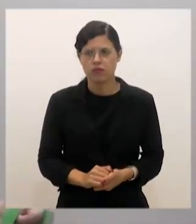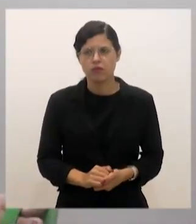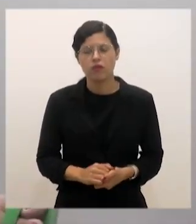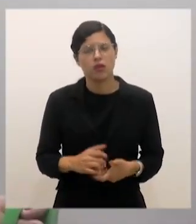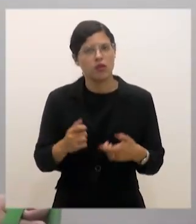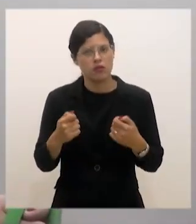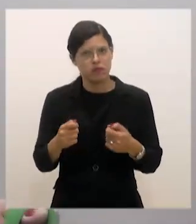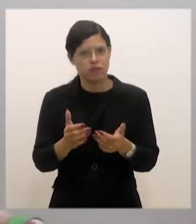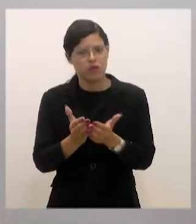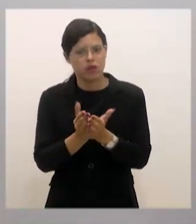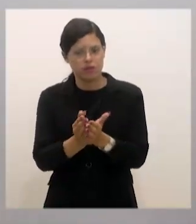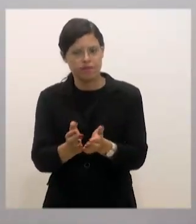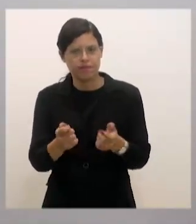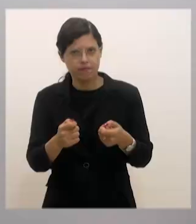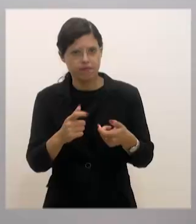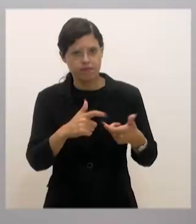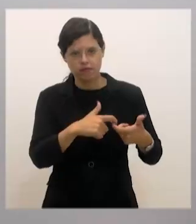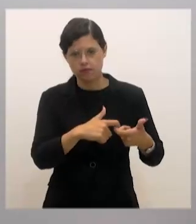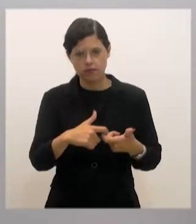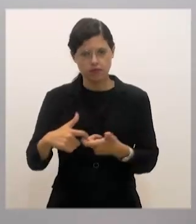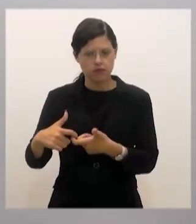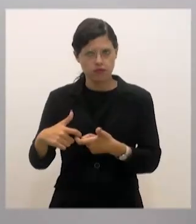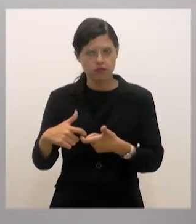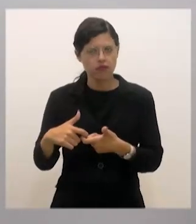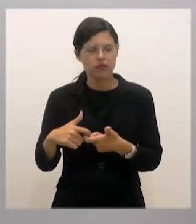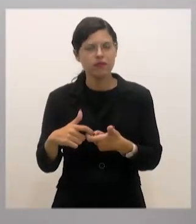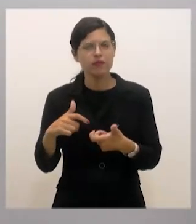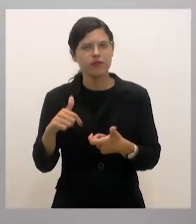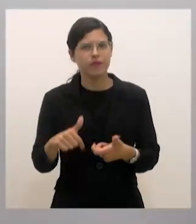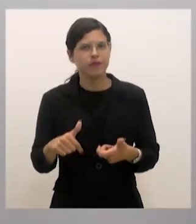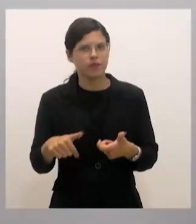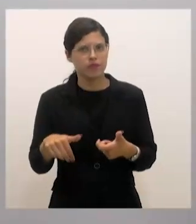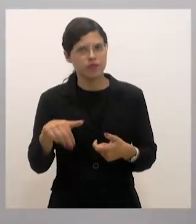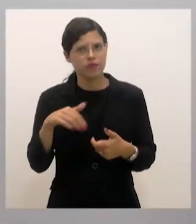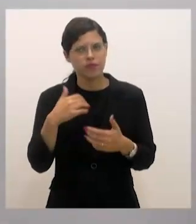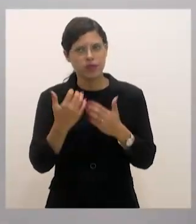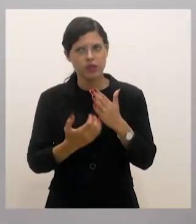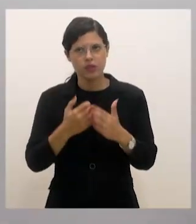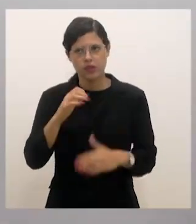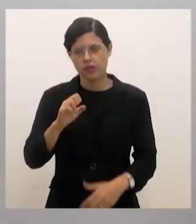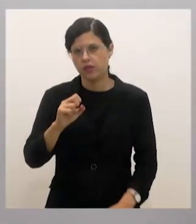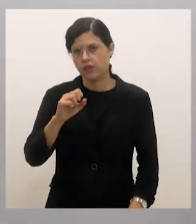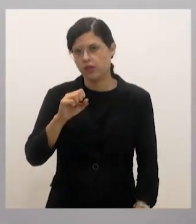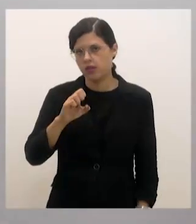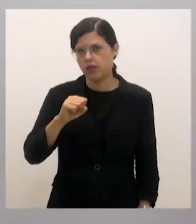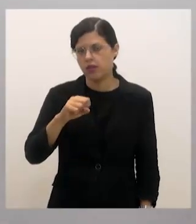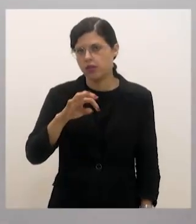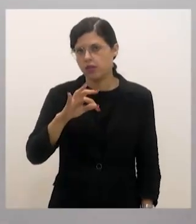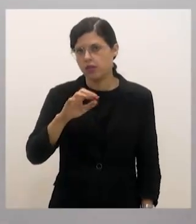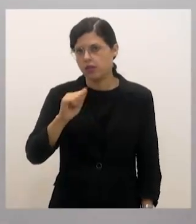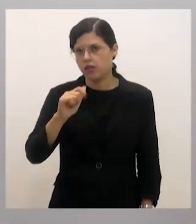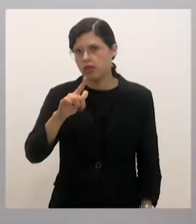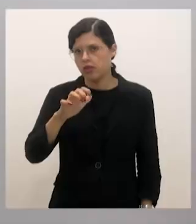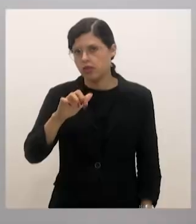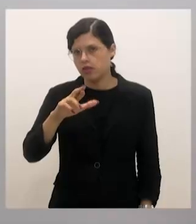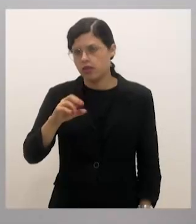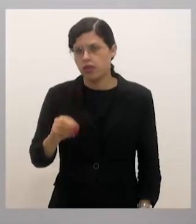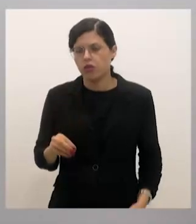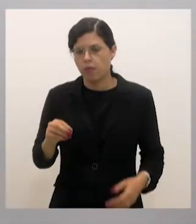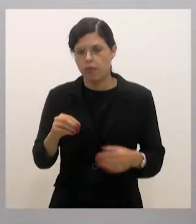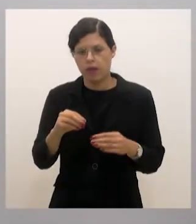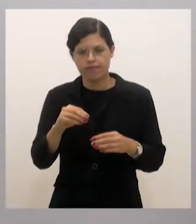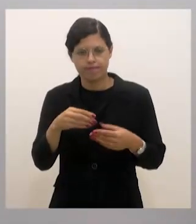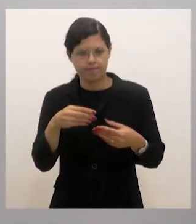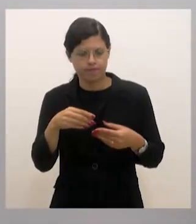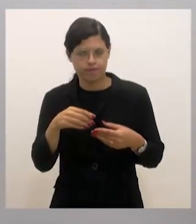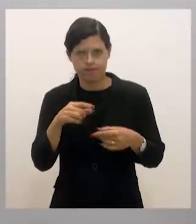rebocadas, se for possível, irem para os estaleiros para serem desmanteladas. Tem até